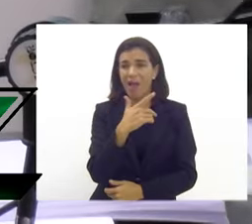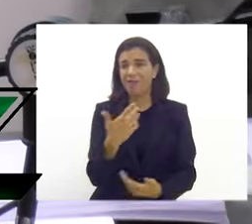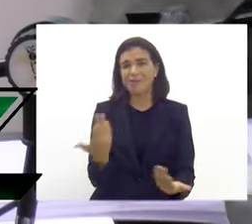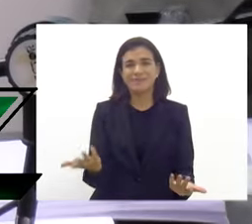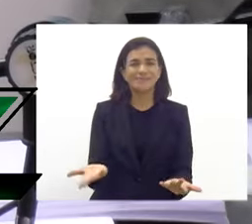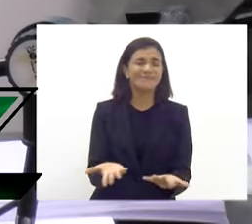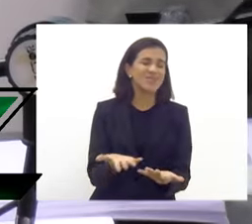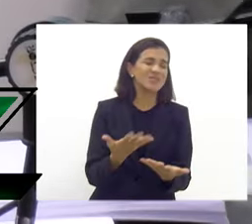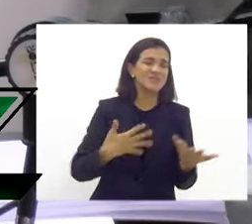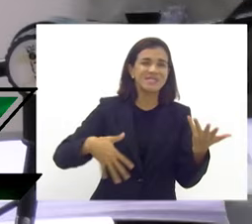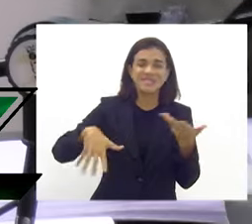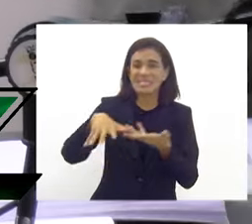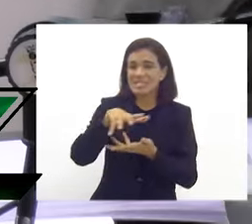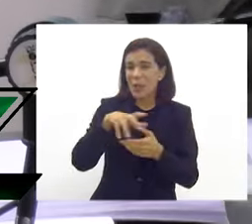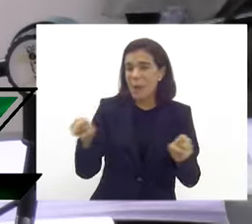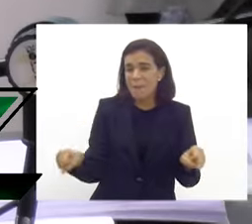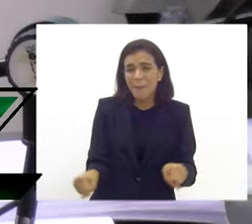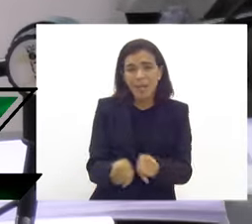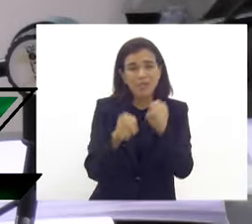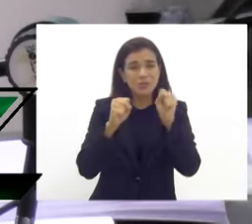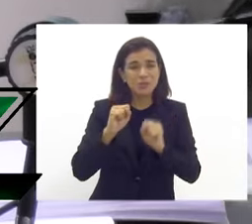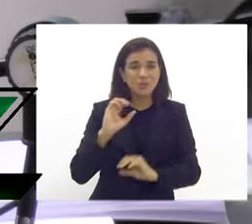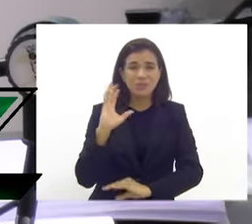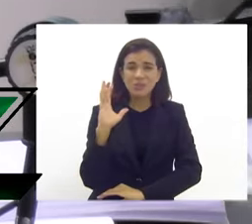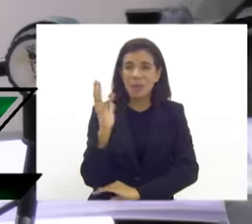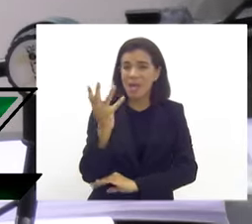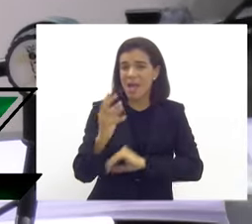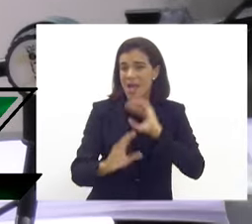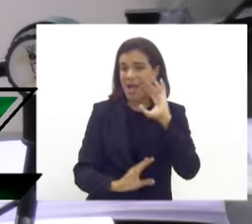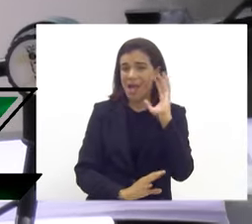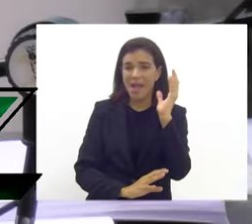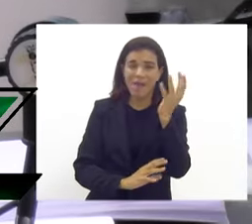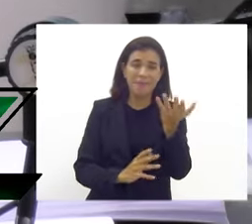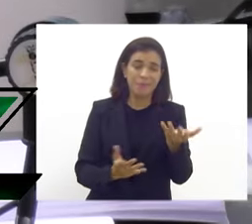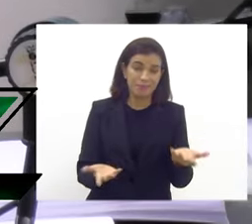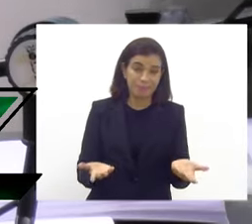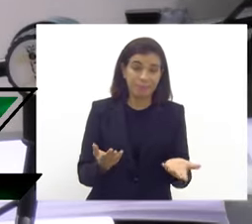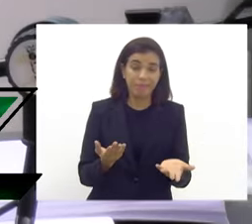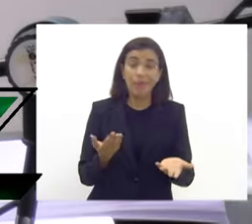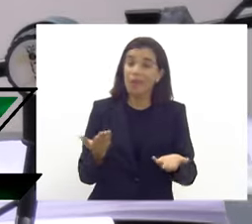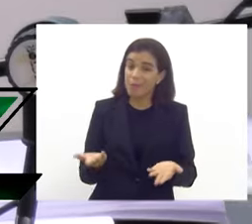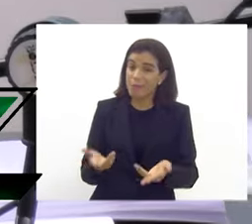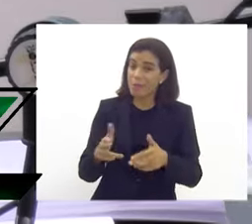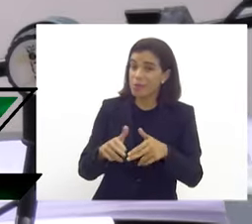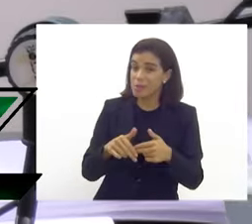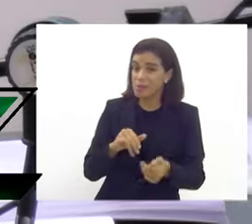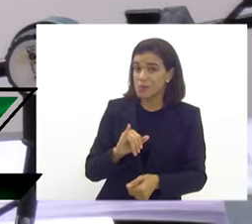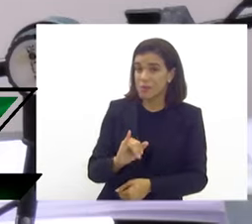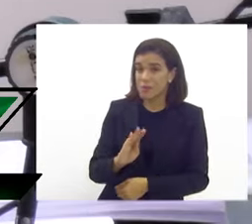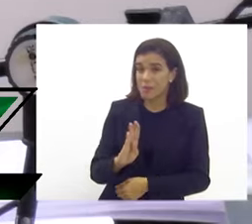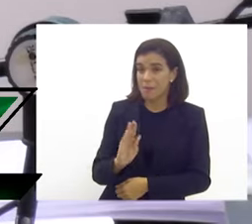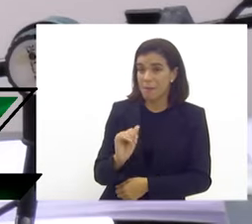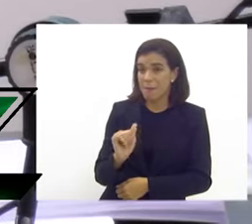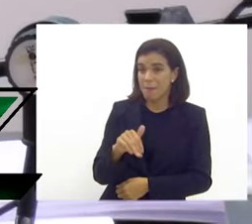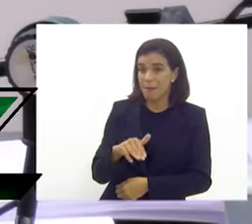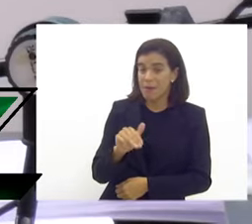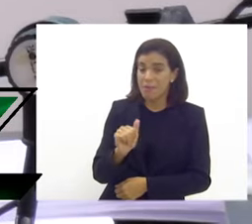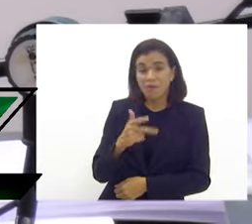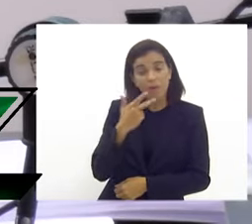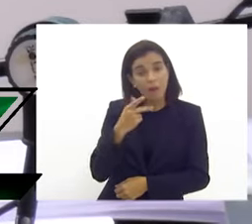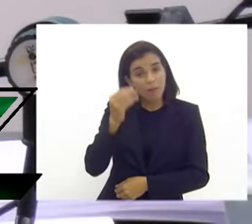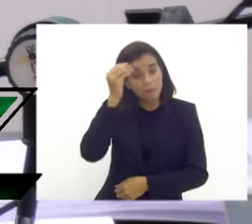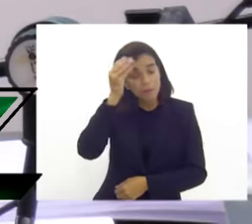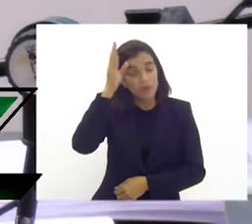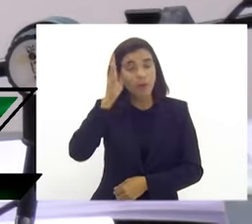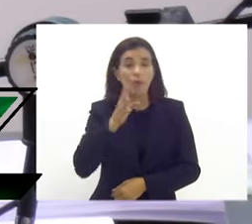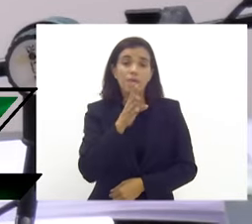sim aí vai ser um um dano ambiental com uma proporção gigantesca Aí cabe também o Ibama já que o roco chegou tem 30 dias tomar conhecimento